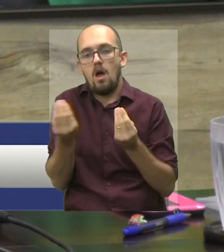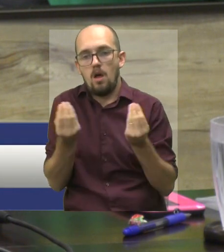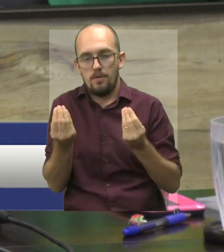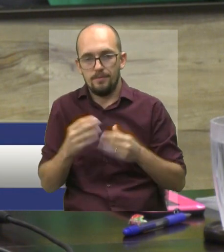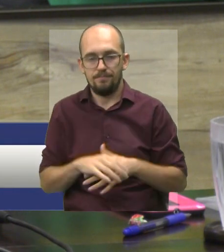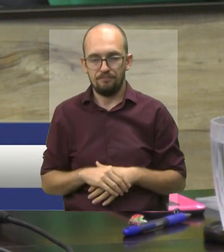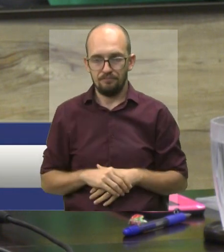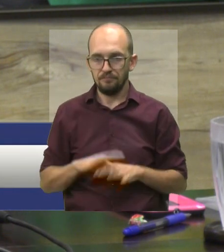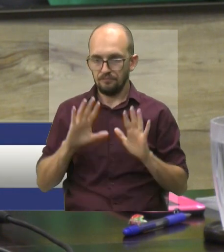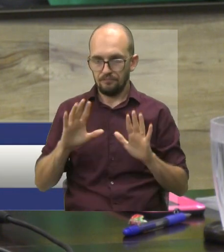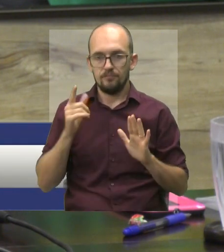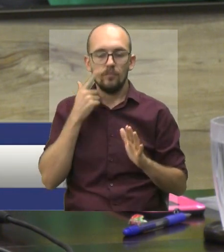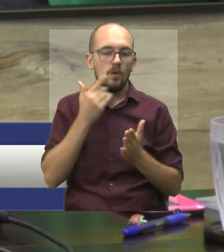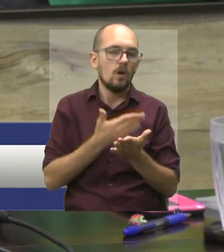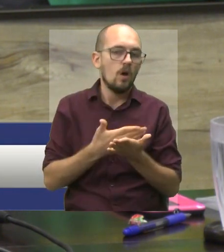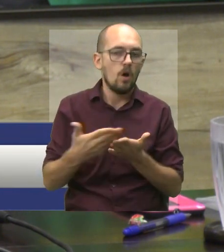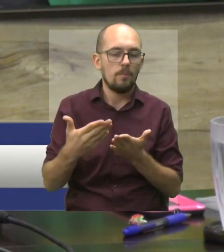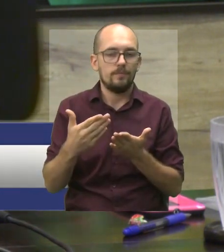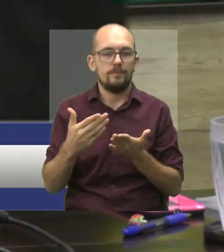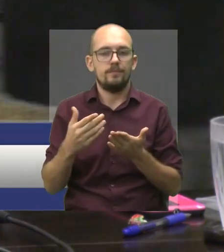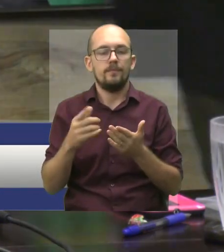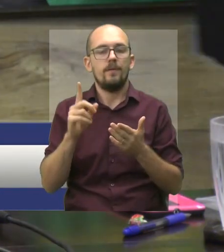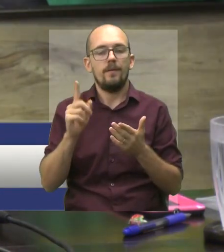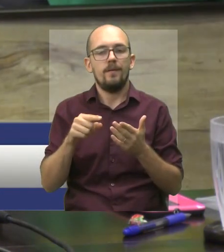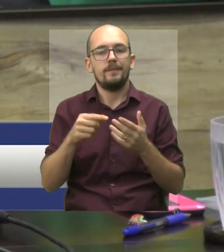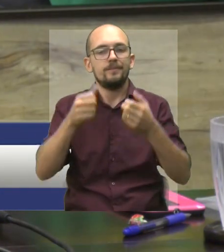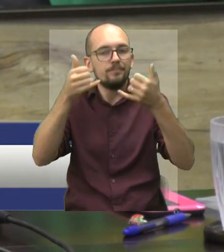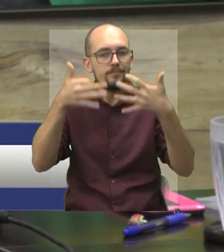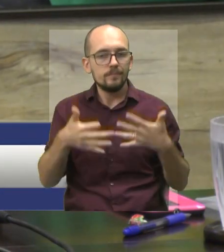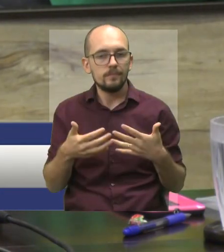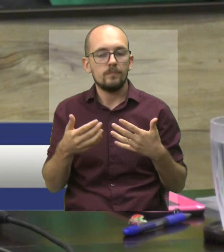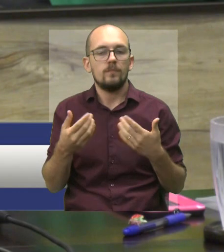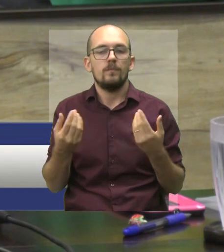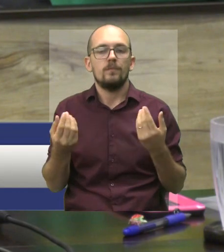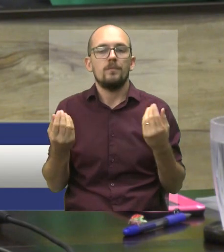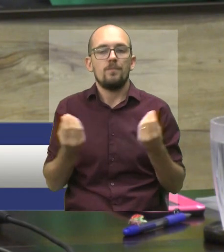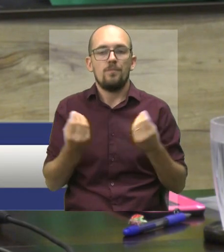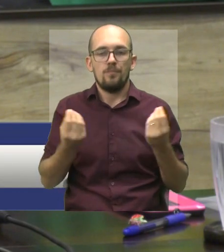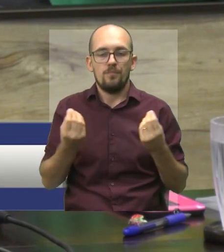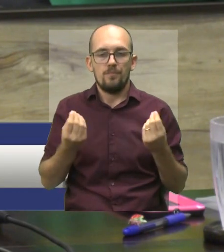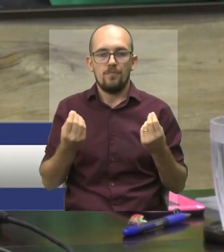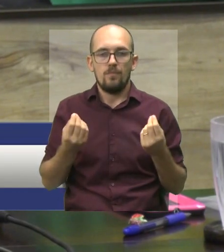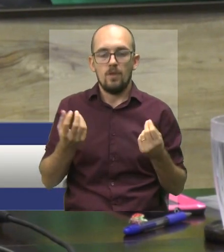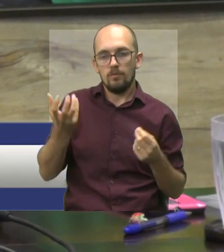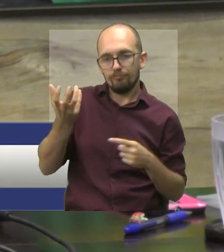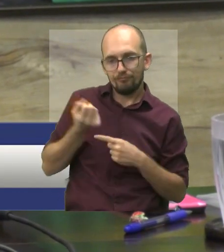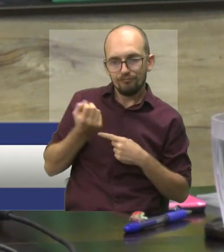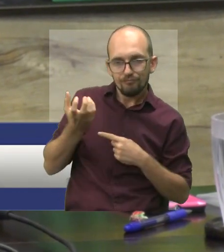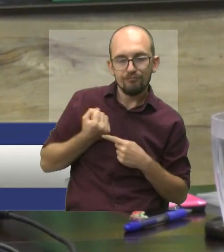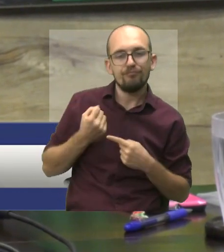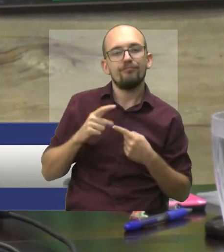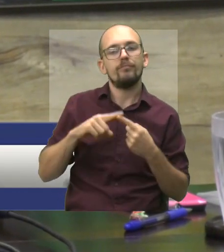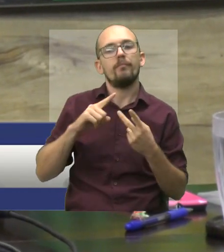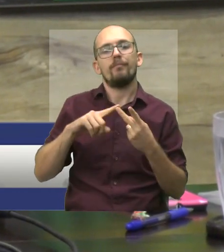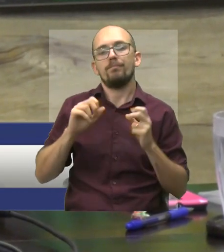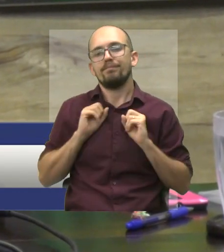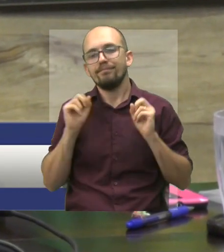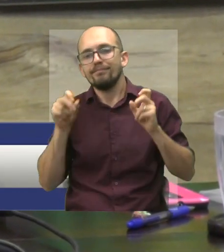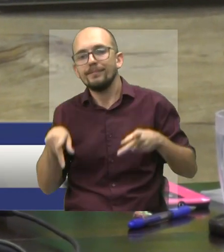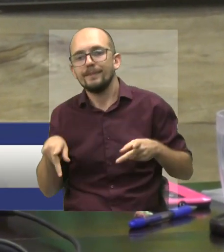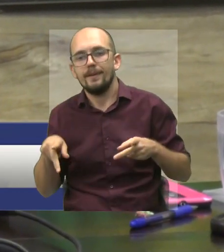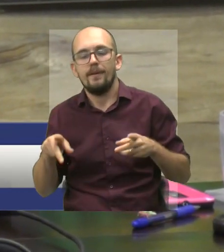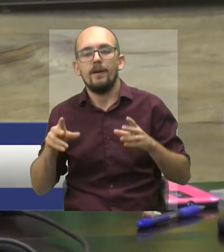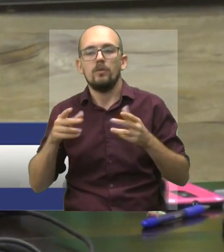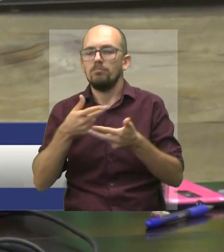Vou começar iniciando uma introdução de que os benefícios previdenciários e sociais estão previstos